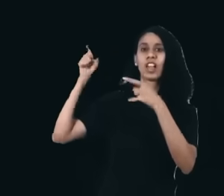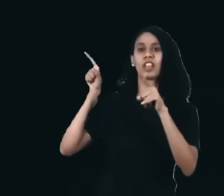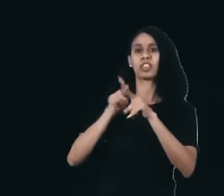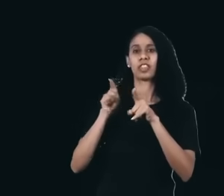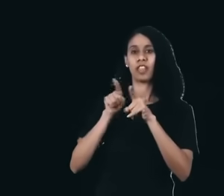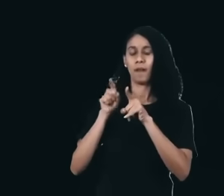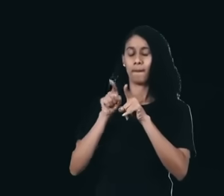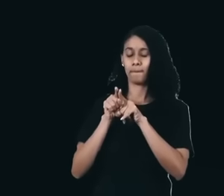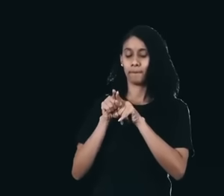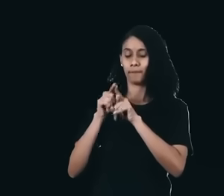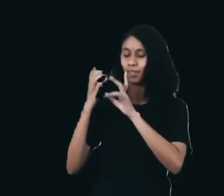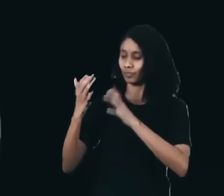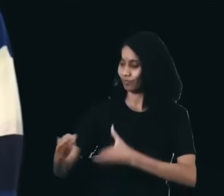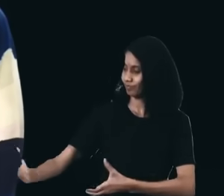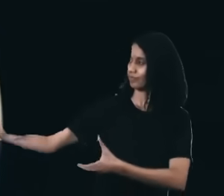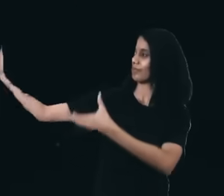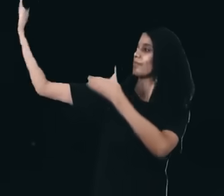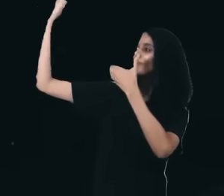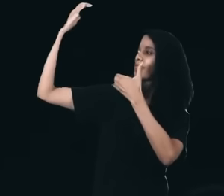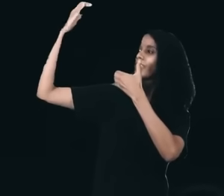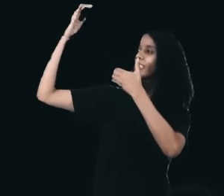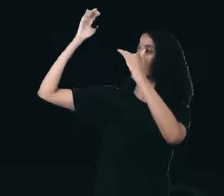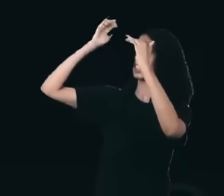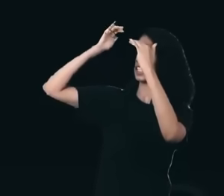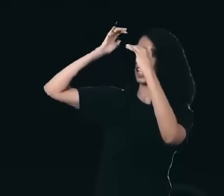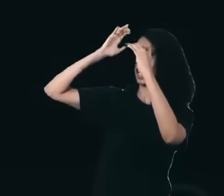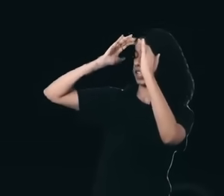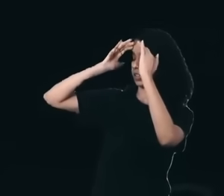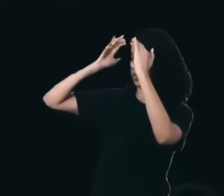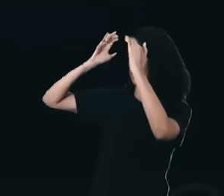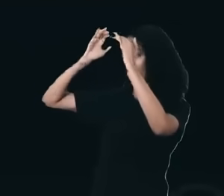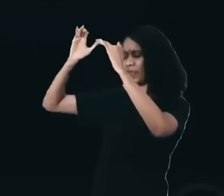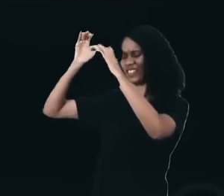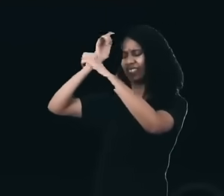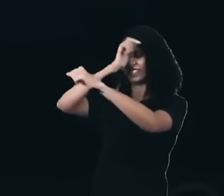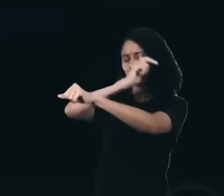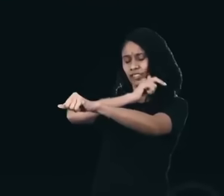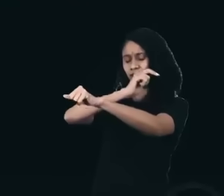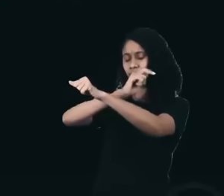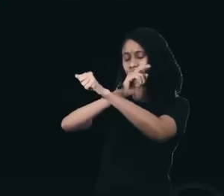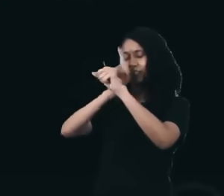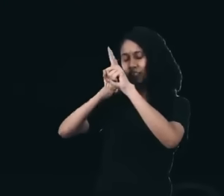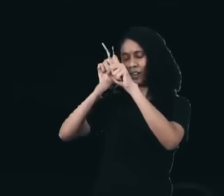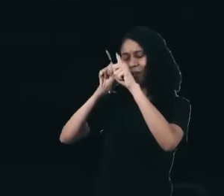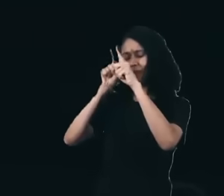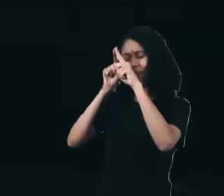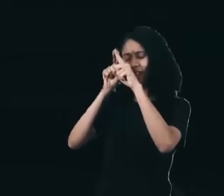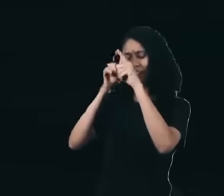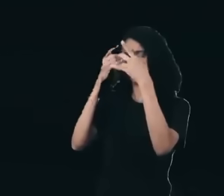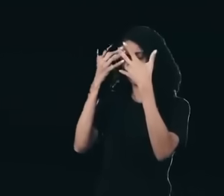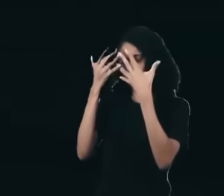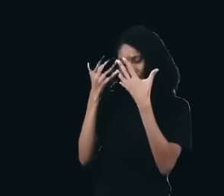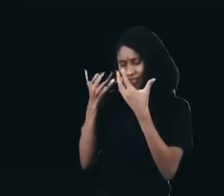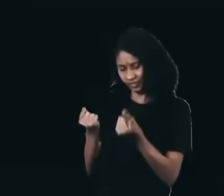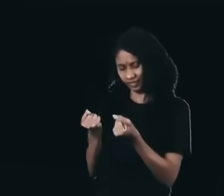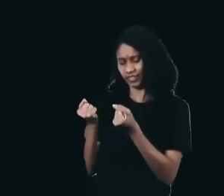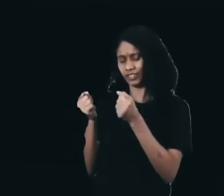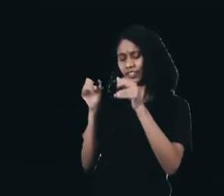Coloque o cântaro da disciplina nos seus ombros, da abnegação, da